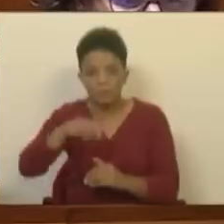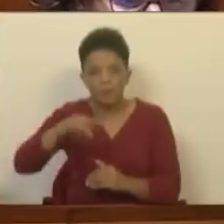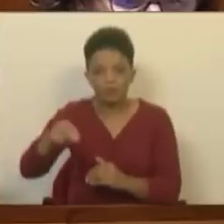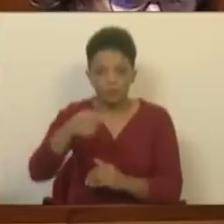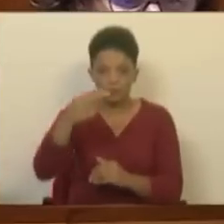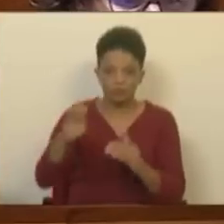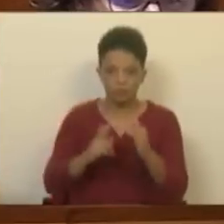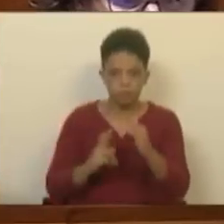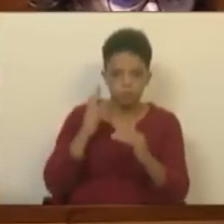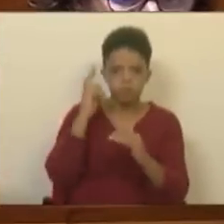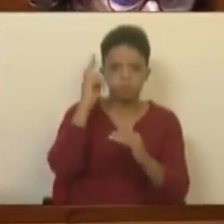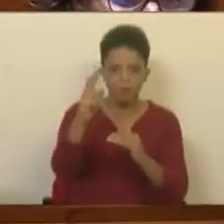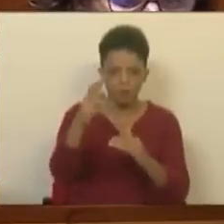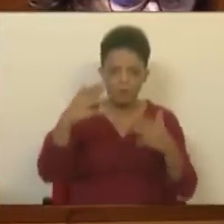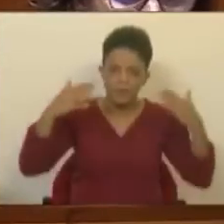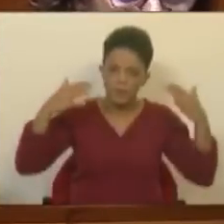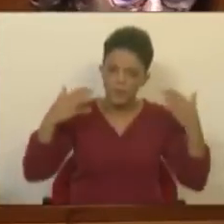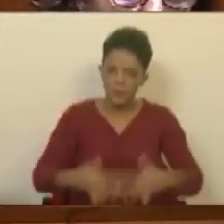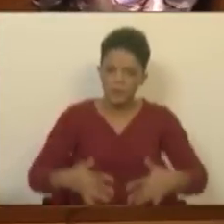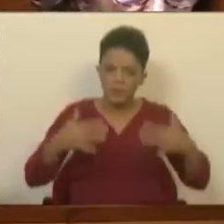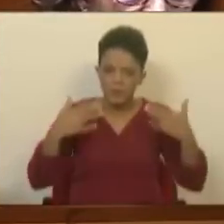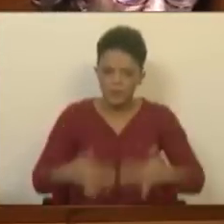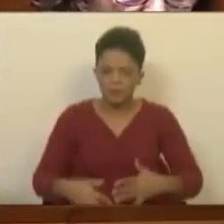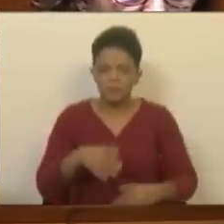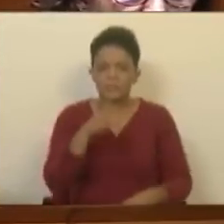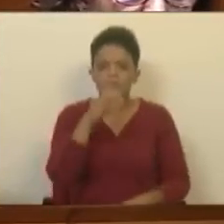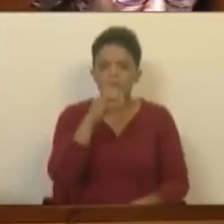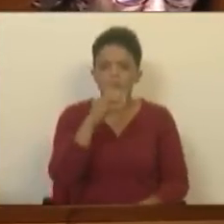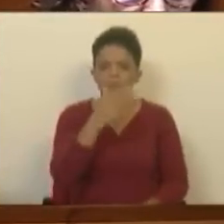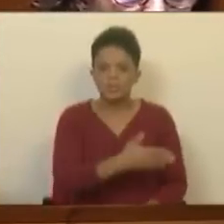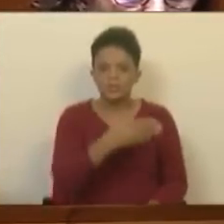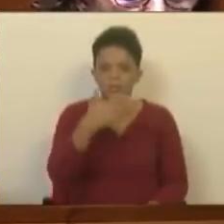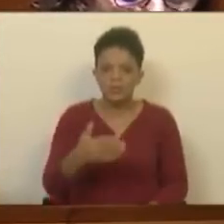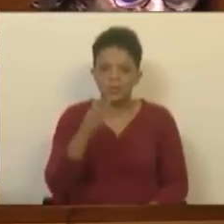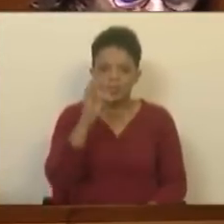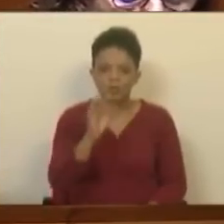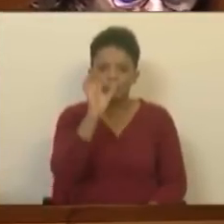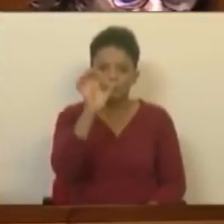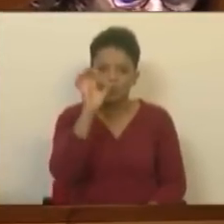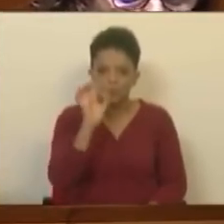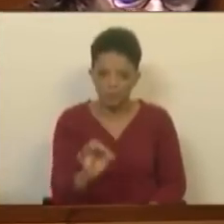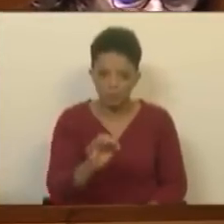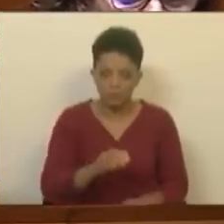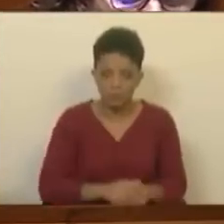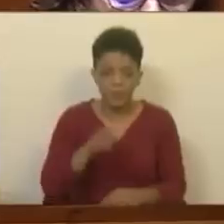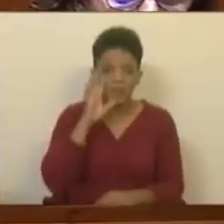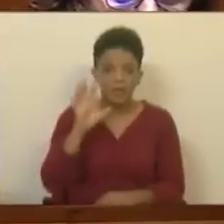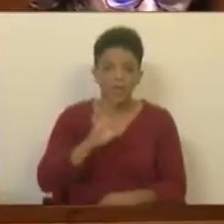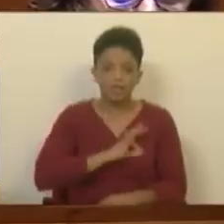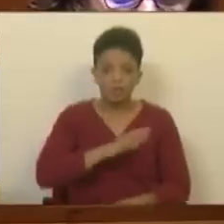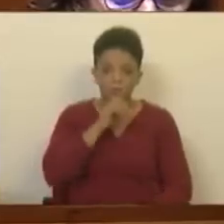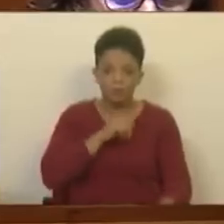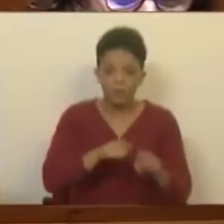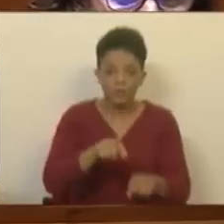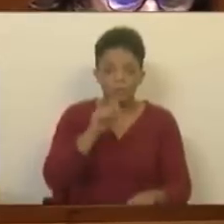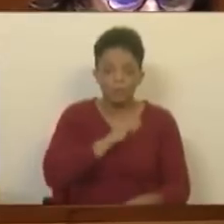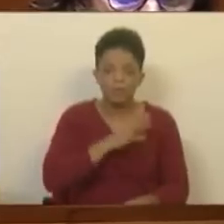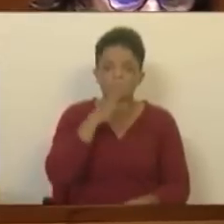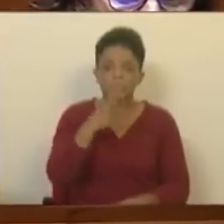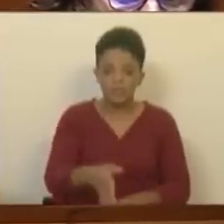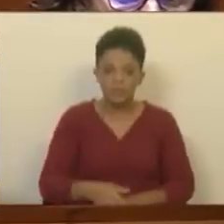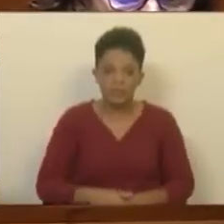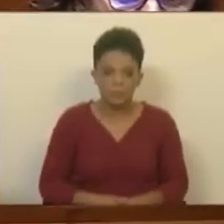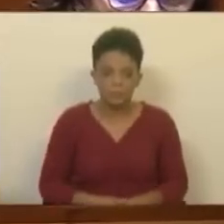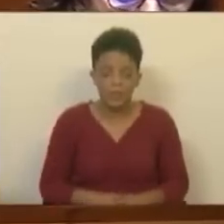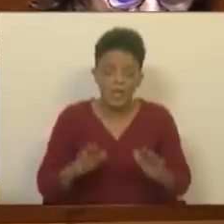de euros é um aumento é um aumento de 114% a senhora deputada pode dizer